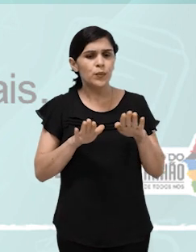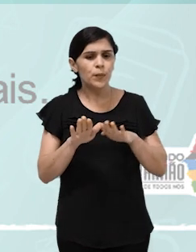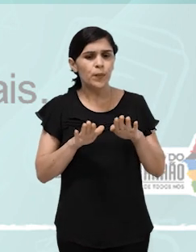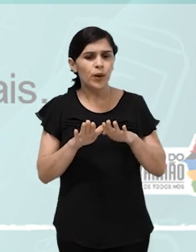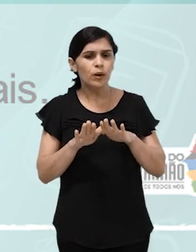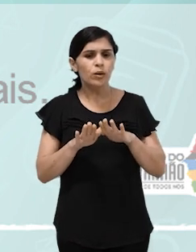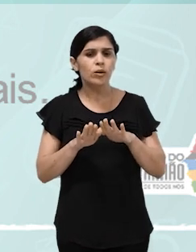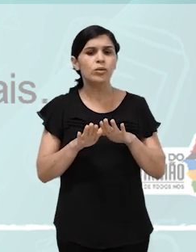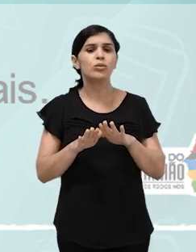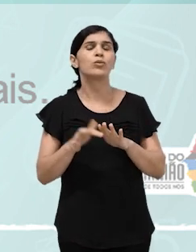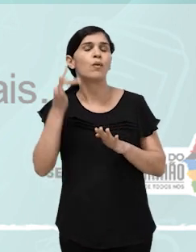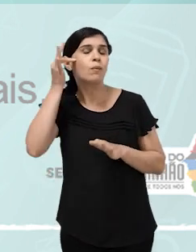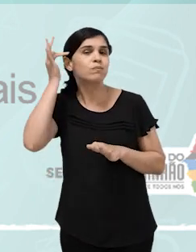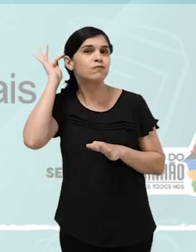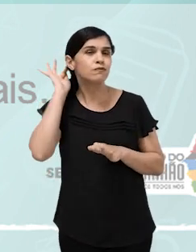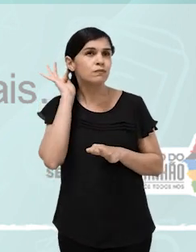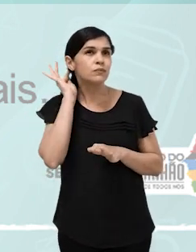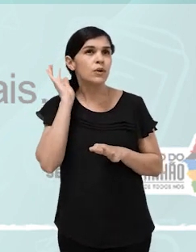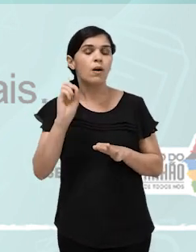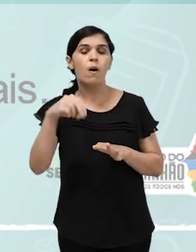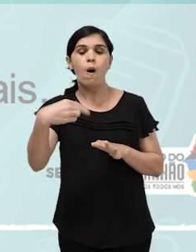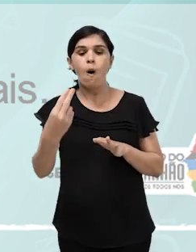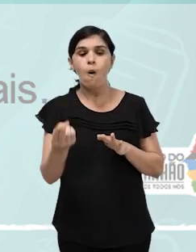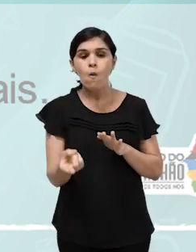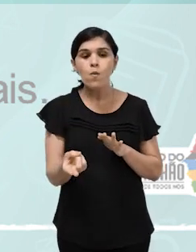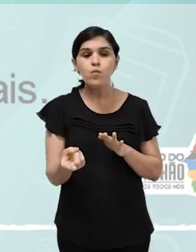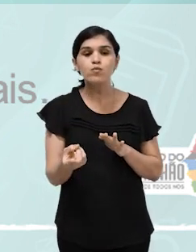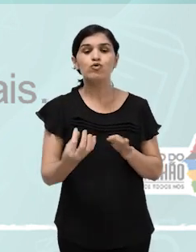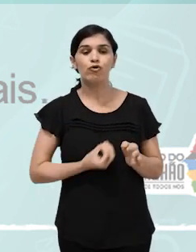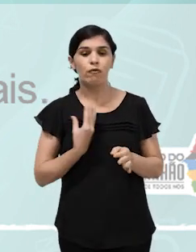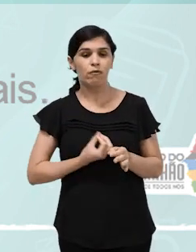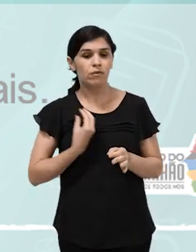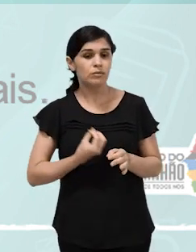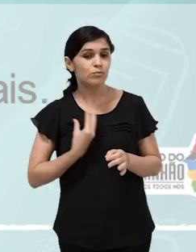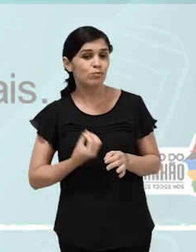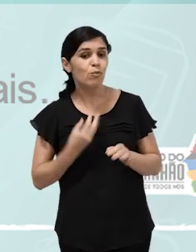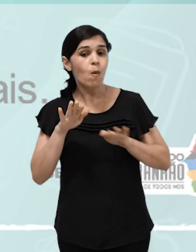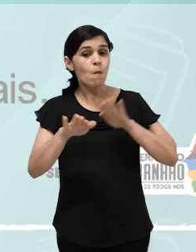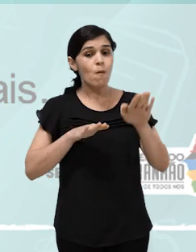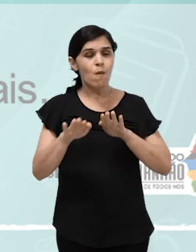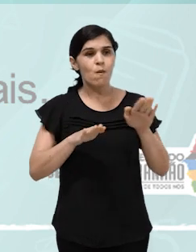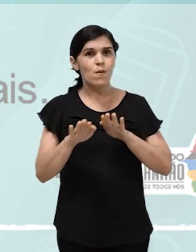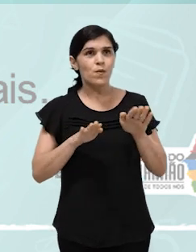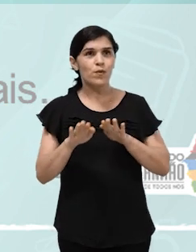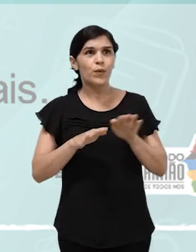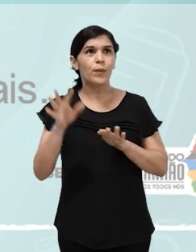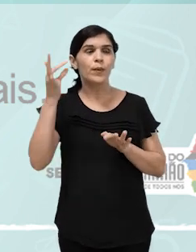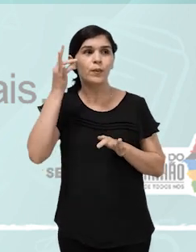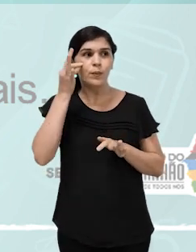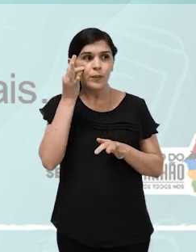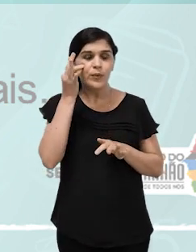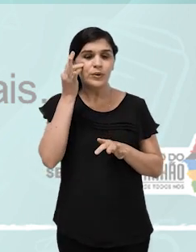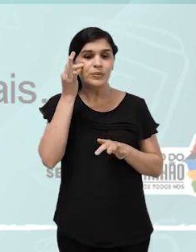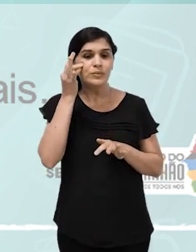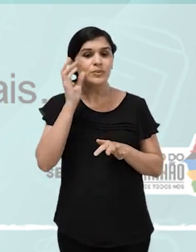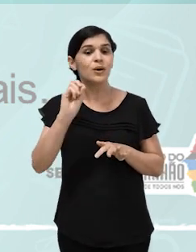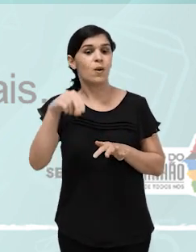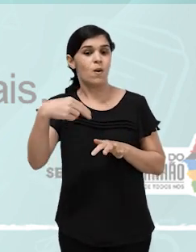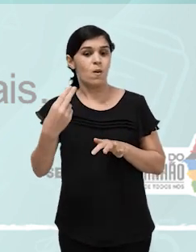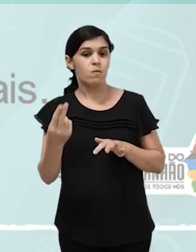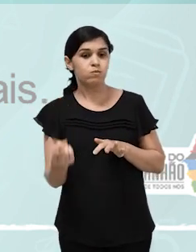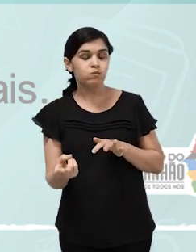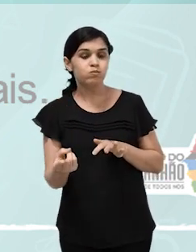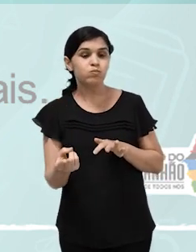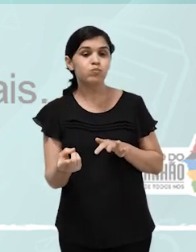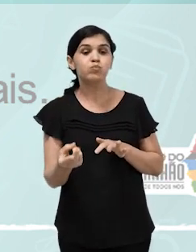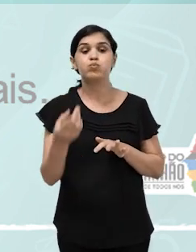O trovadorismo e o medievalismo só poderiam ser provençais? Tanto o trovadorismo como o humanismo são